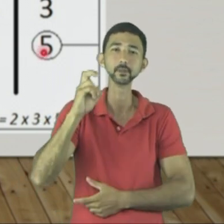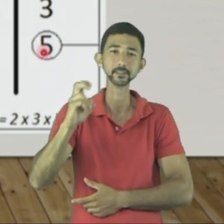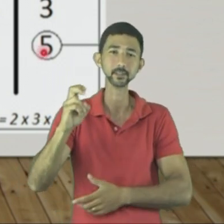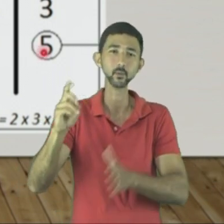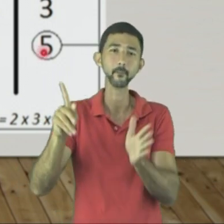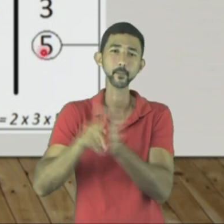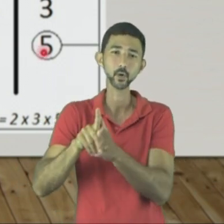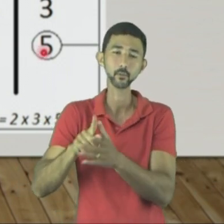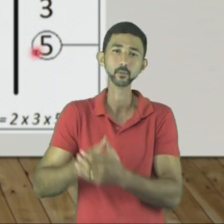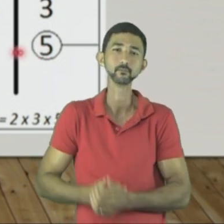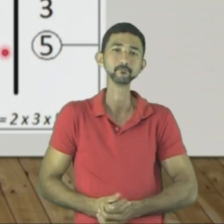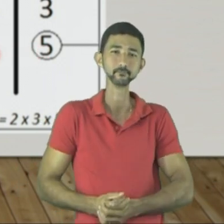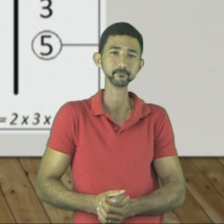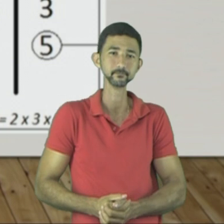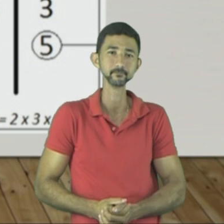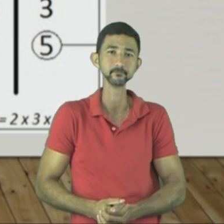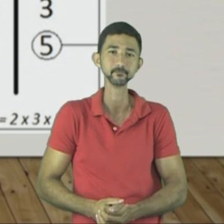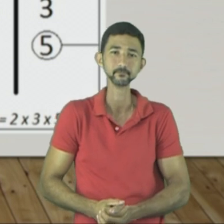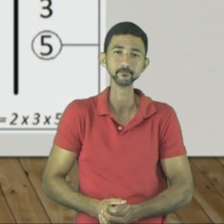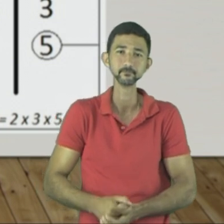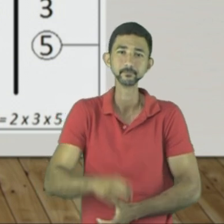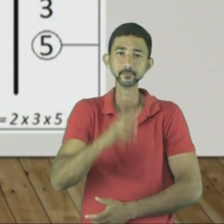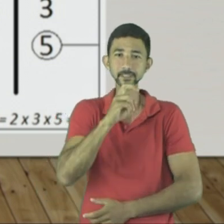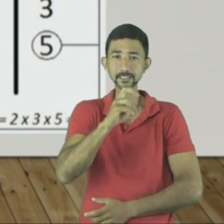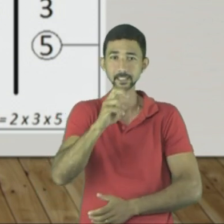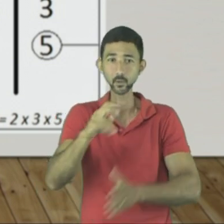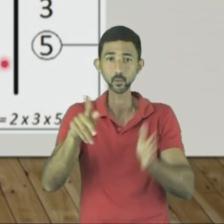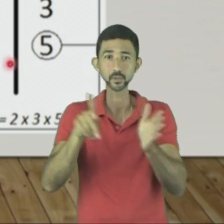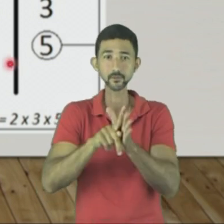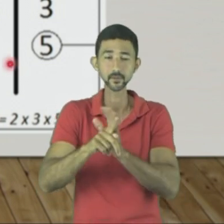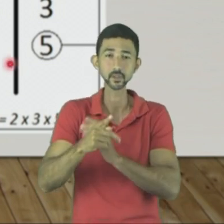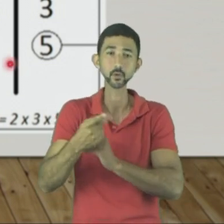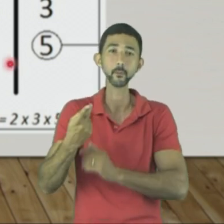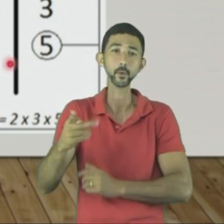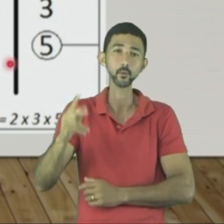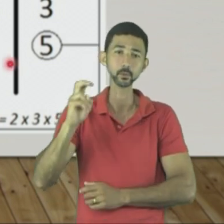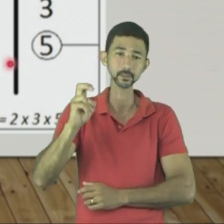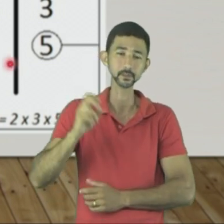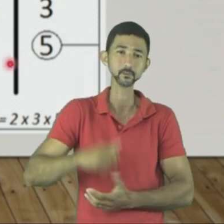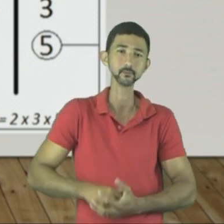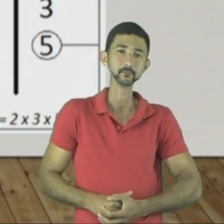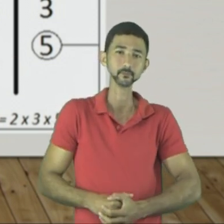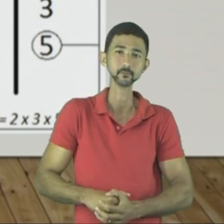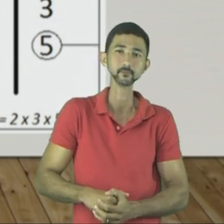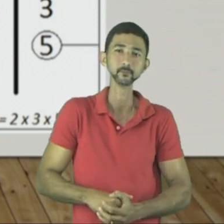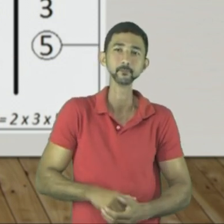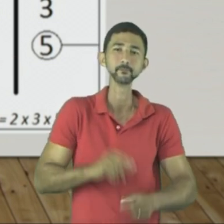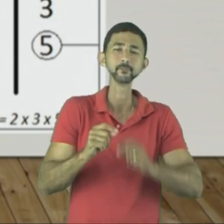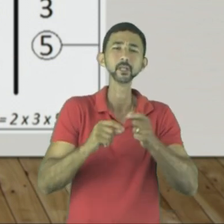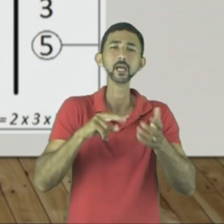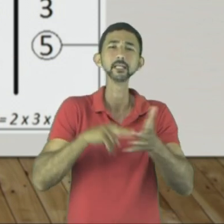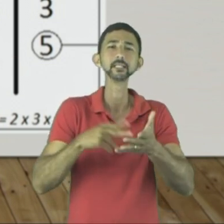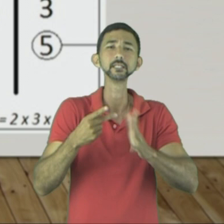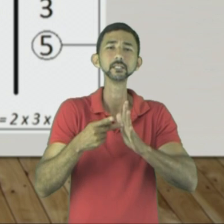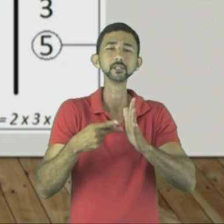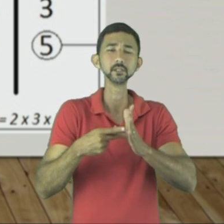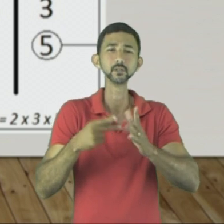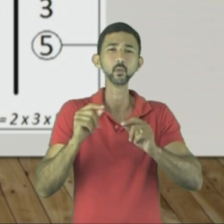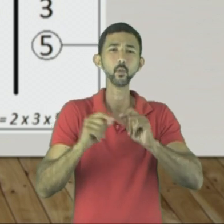5 novamente, porque o 5 é divisor comum dos 3. O que isso quer dizer?